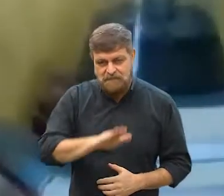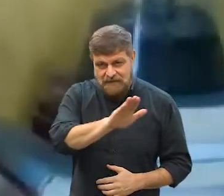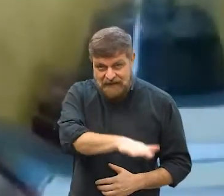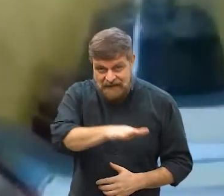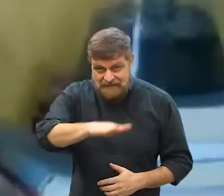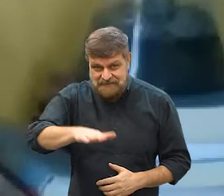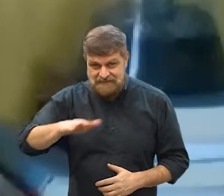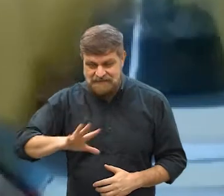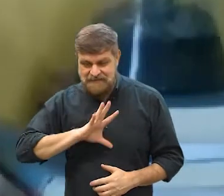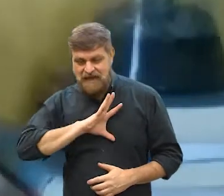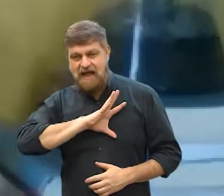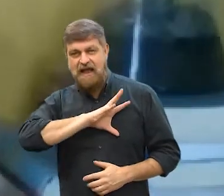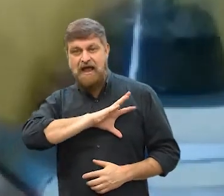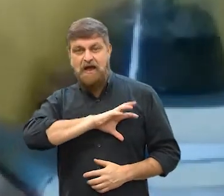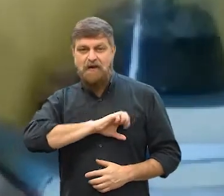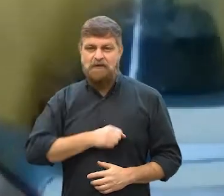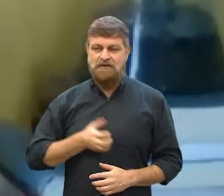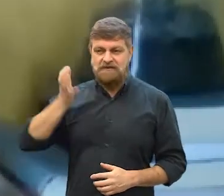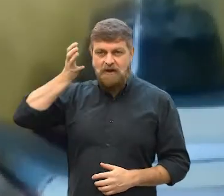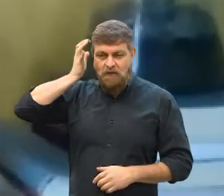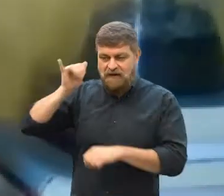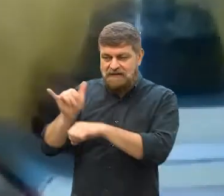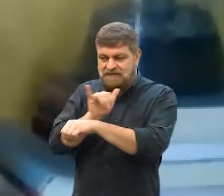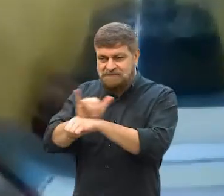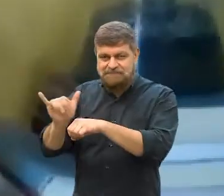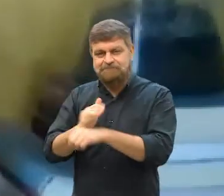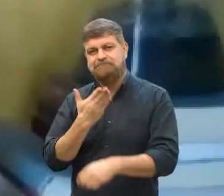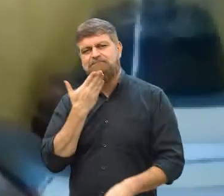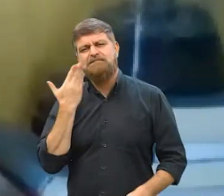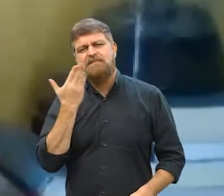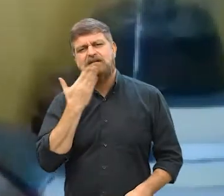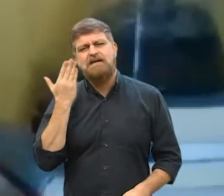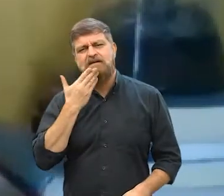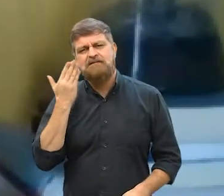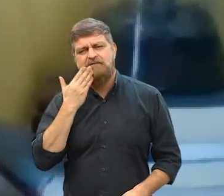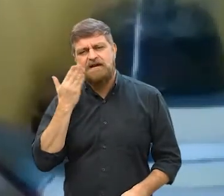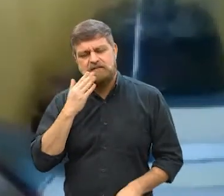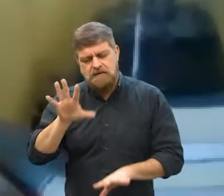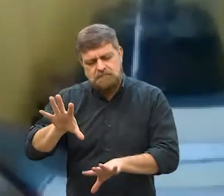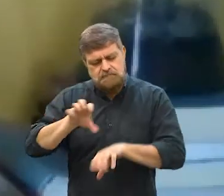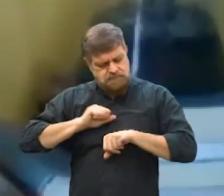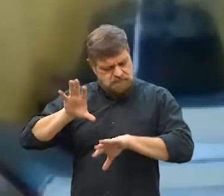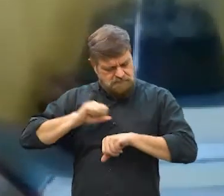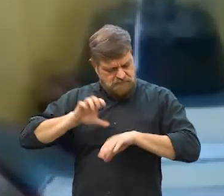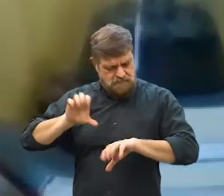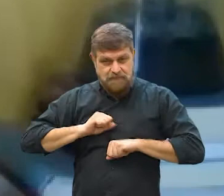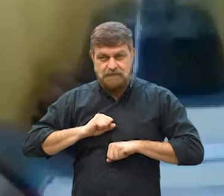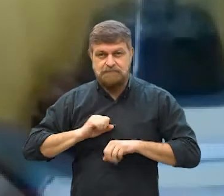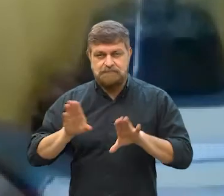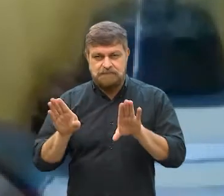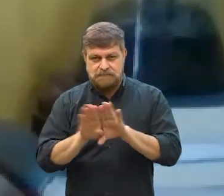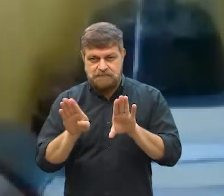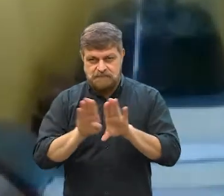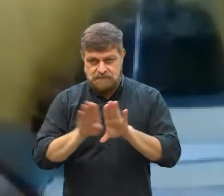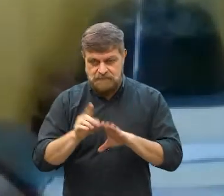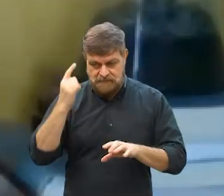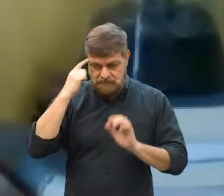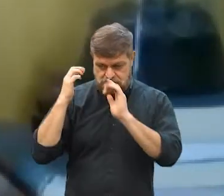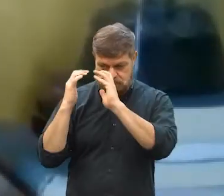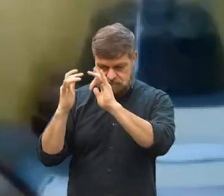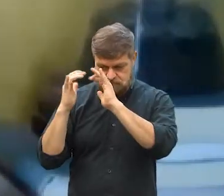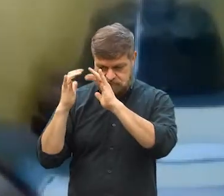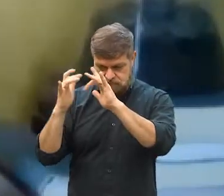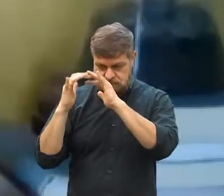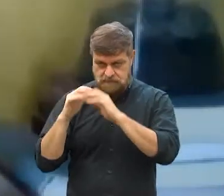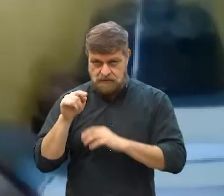Crianças gostam né o rádio é um veículo fácil de assimilação e tem outra coisa também que vai na questão cognitiva André